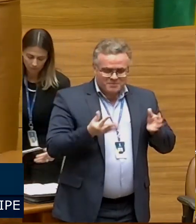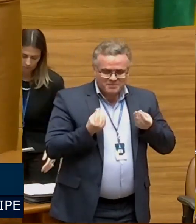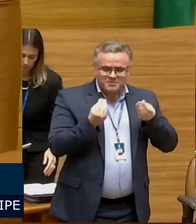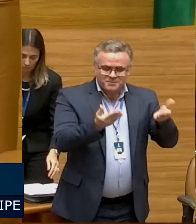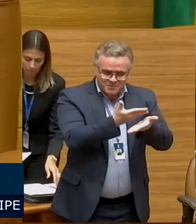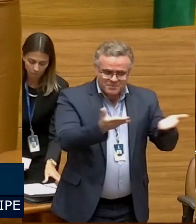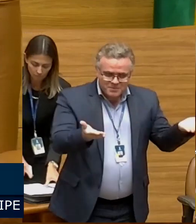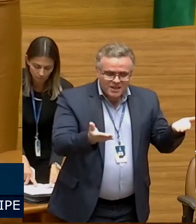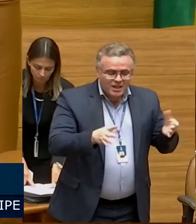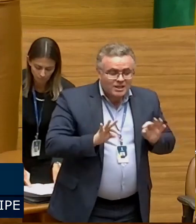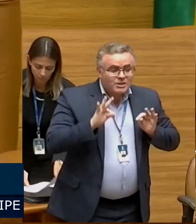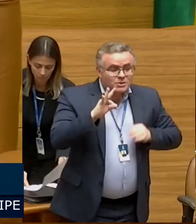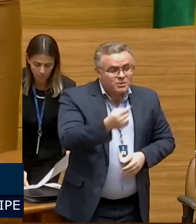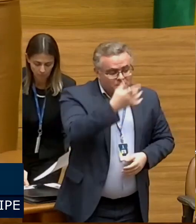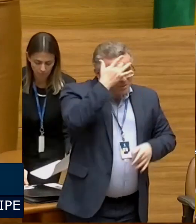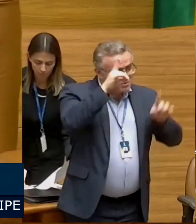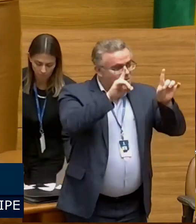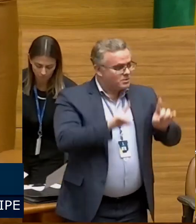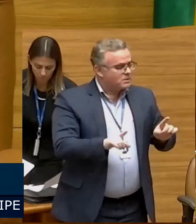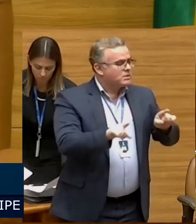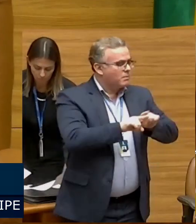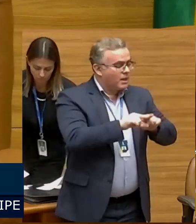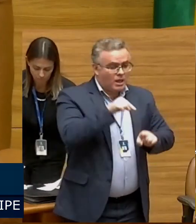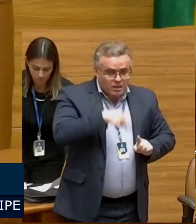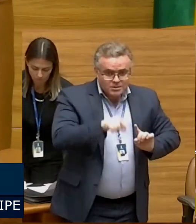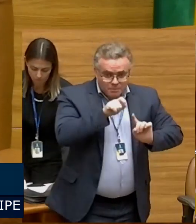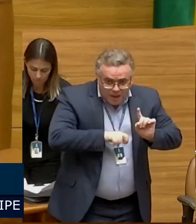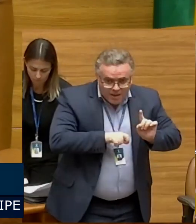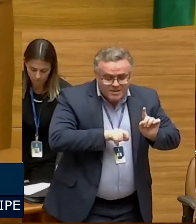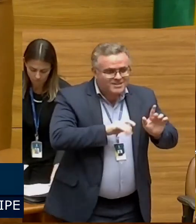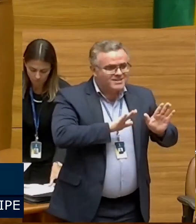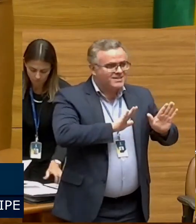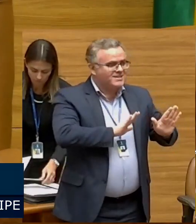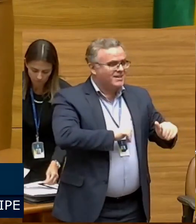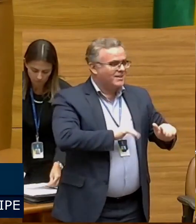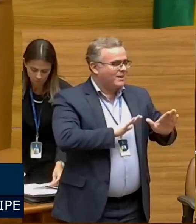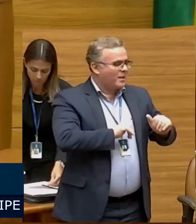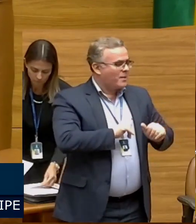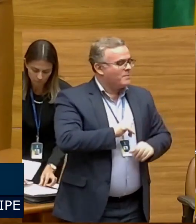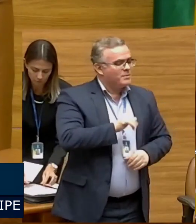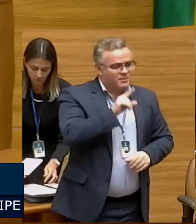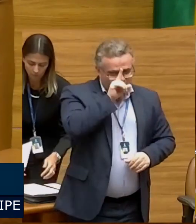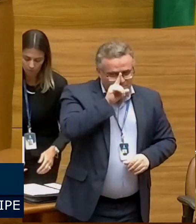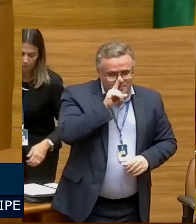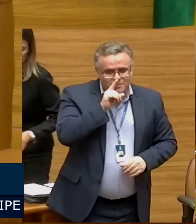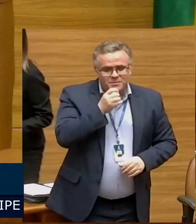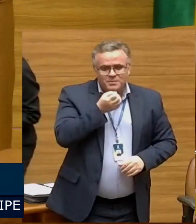pessoas com deficiência, porque esse mês, né, setembro amarelo, é um mês de muita...